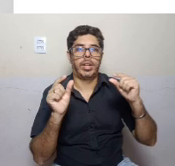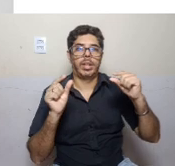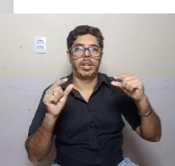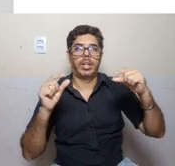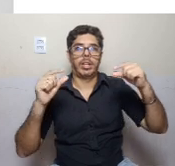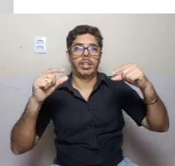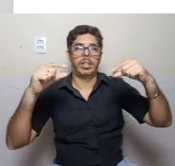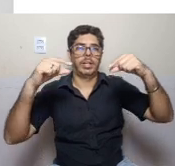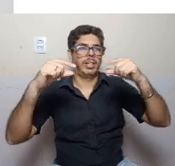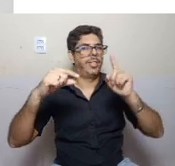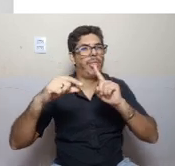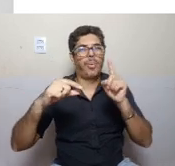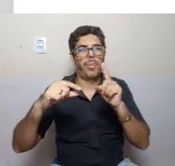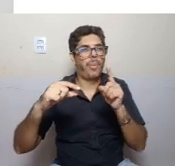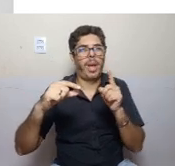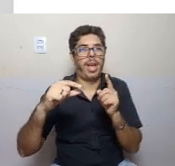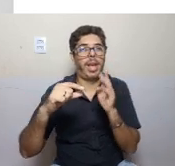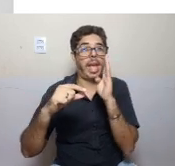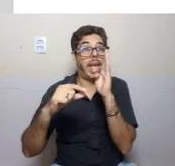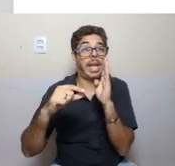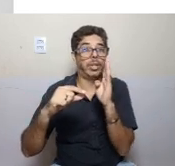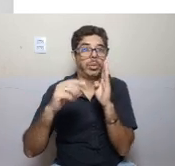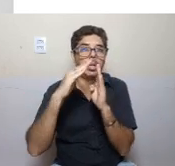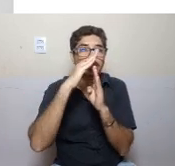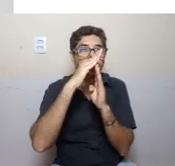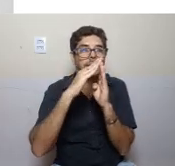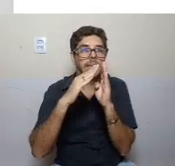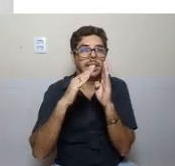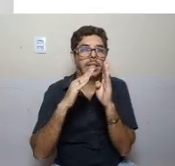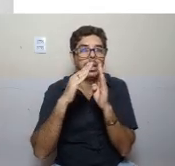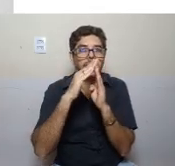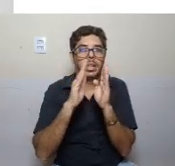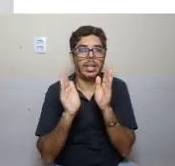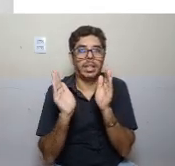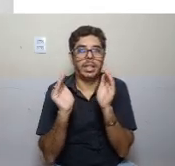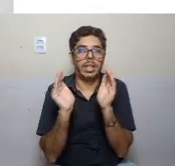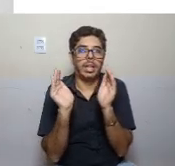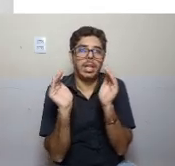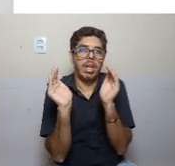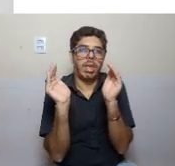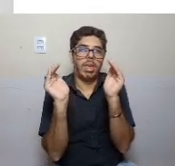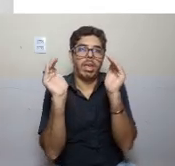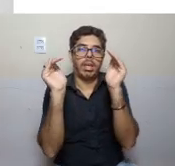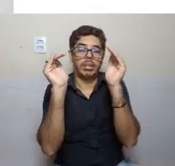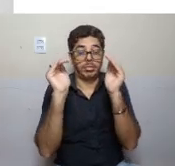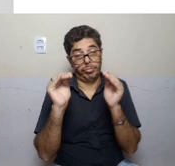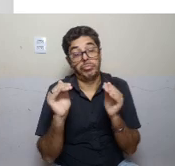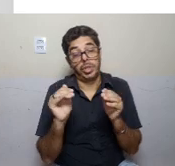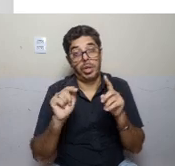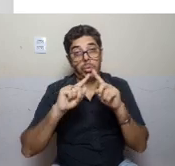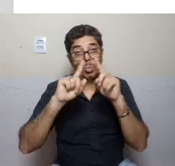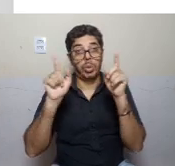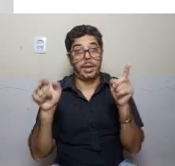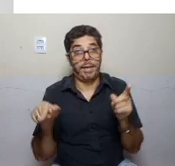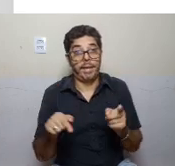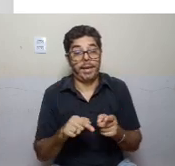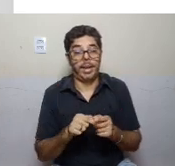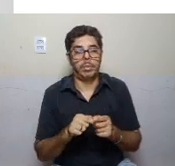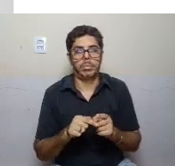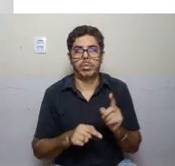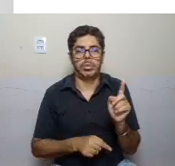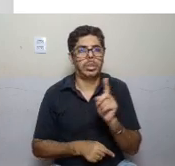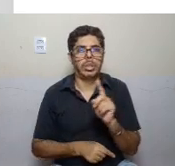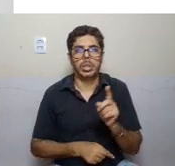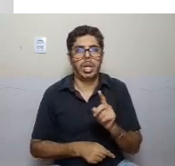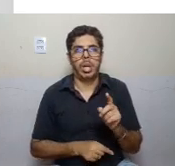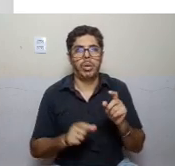segmentos da curva, por menores que sejam, não são exatamente retos, mas sim ligeiramente curvos. E com isso, o campo em cada